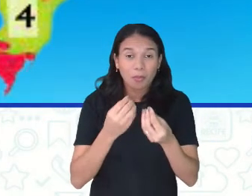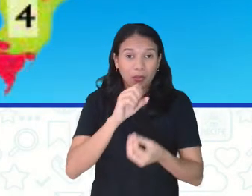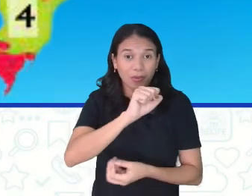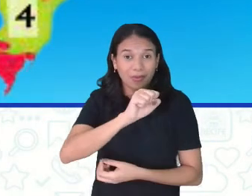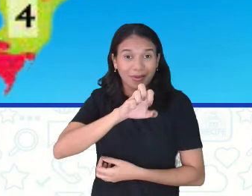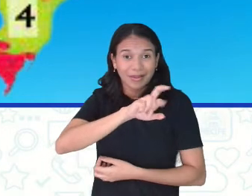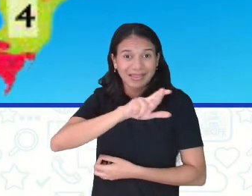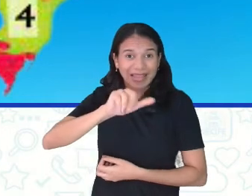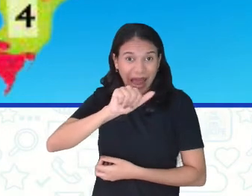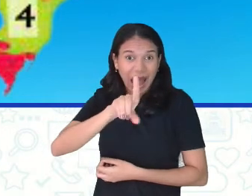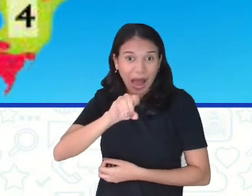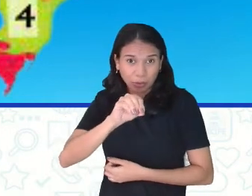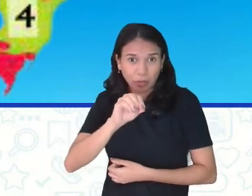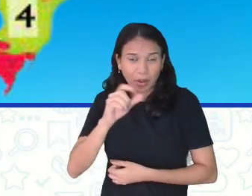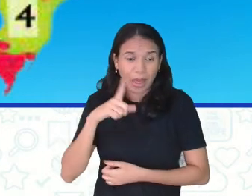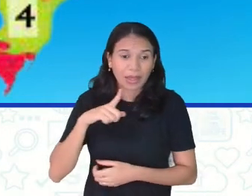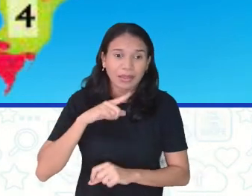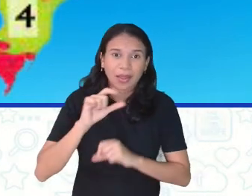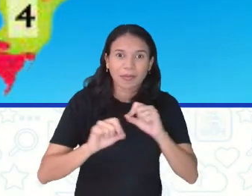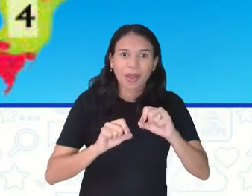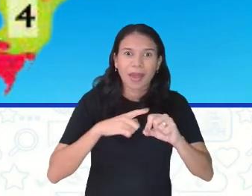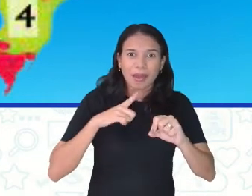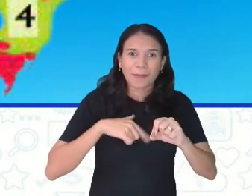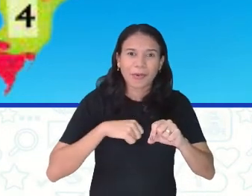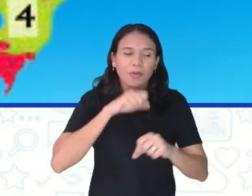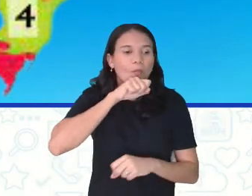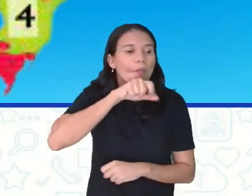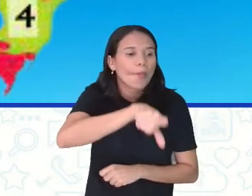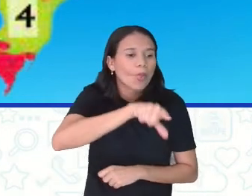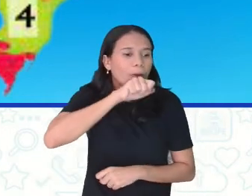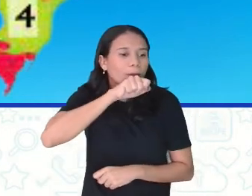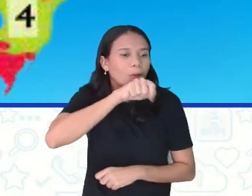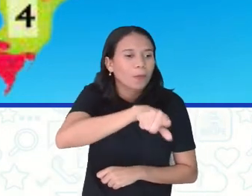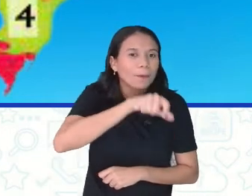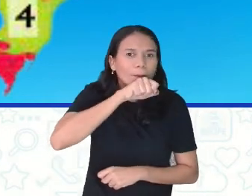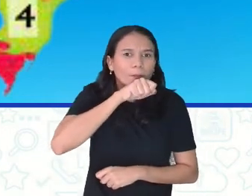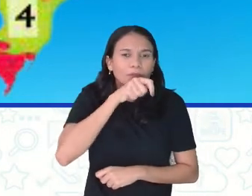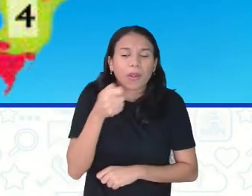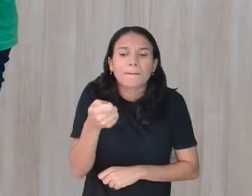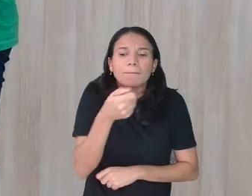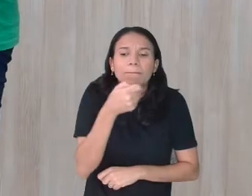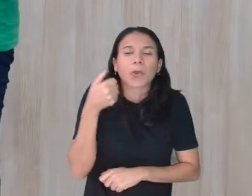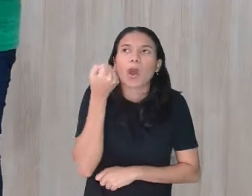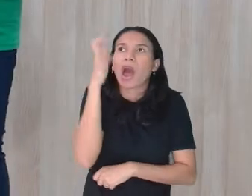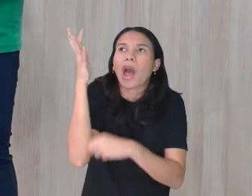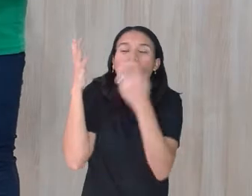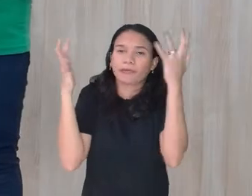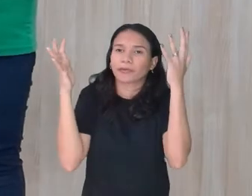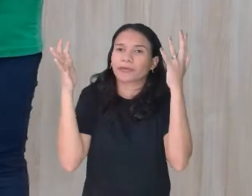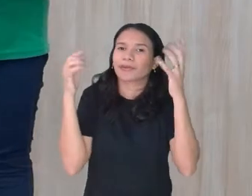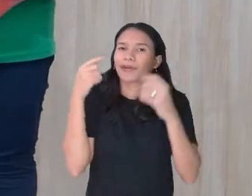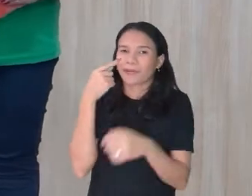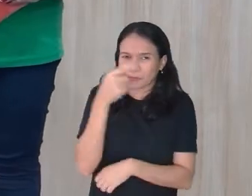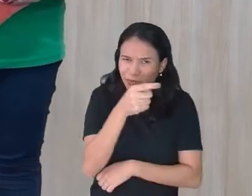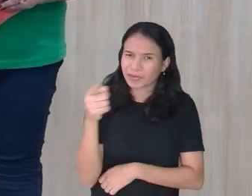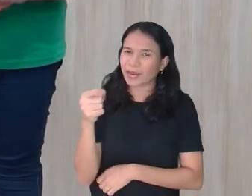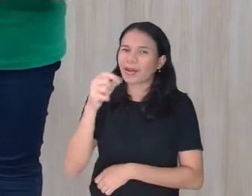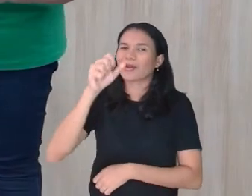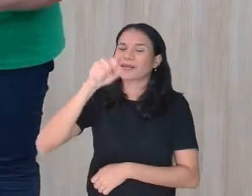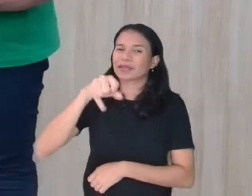cerrado, professora, é lá que tem o tamanduá, é lá que tem poucas árvores. Então vocês, eu acredito que tem